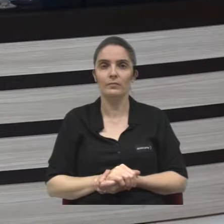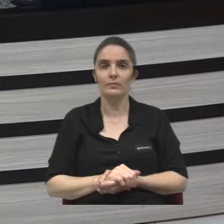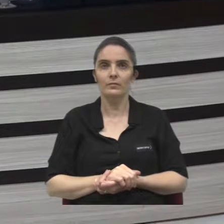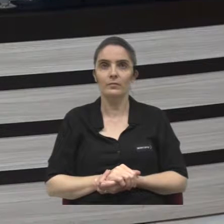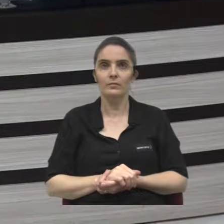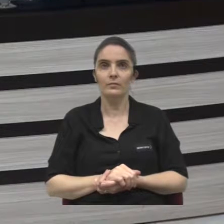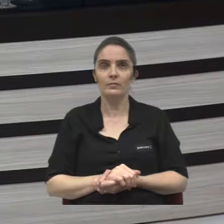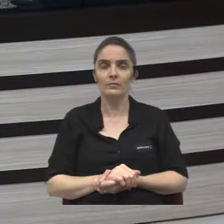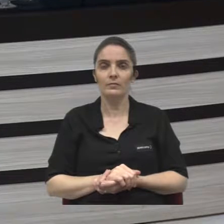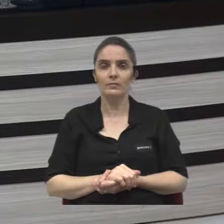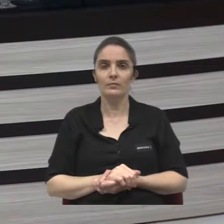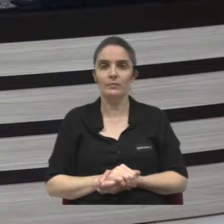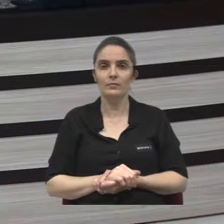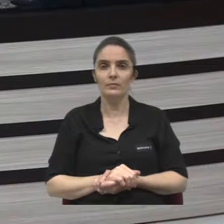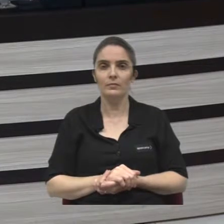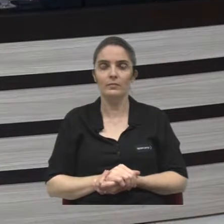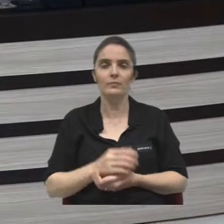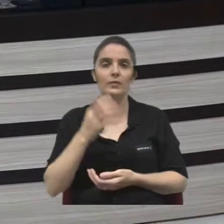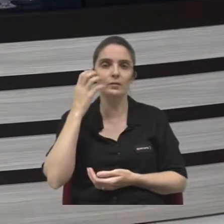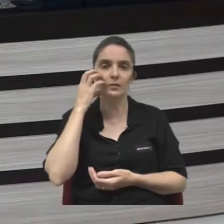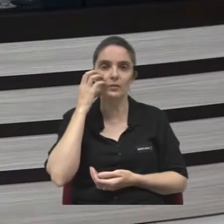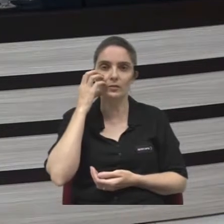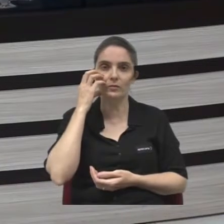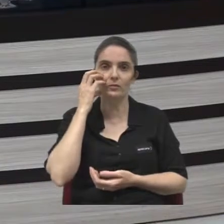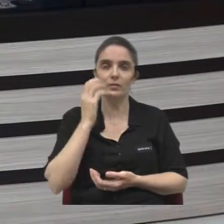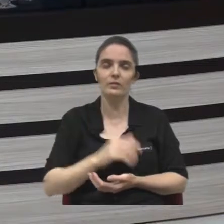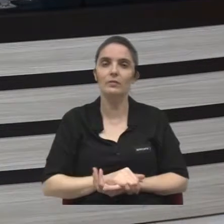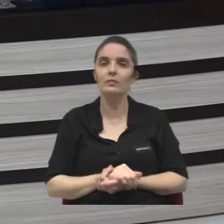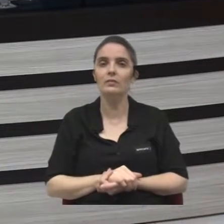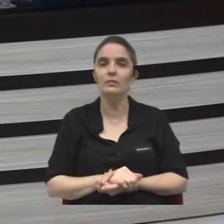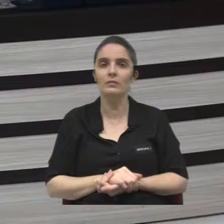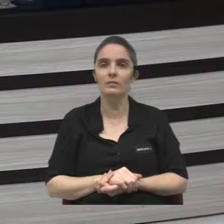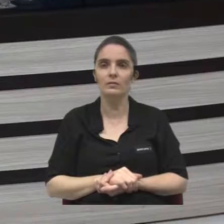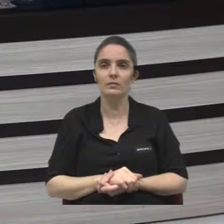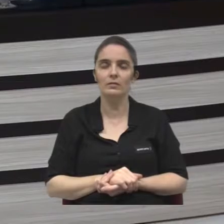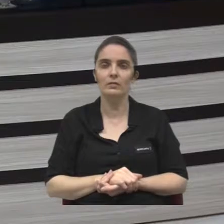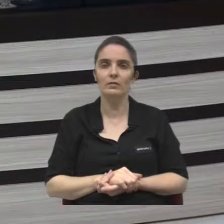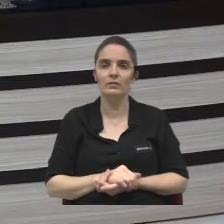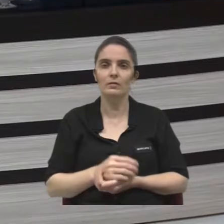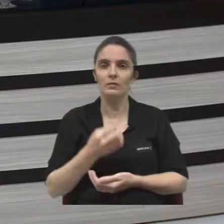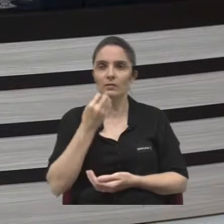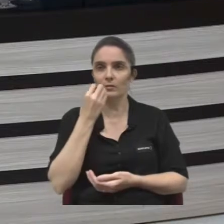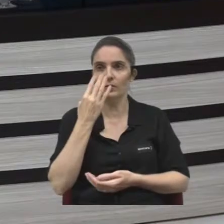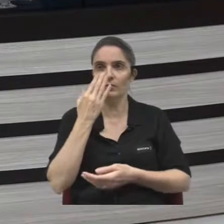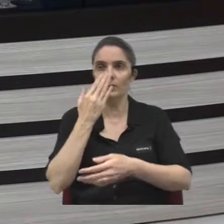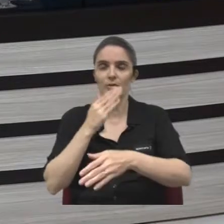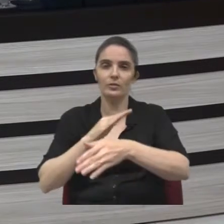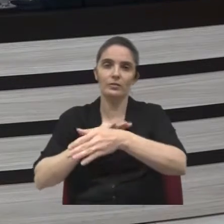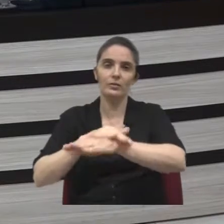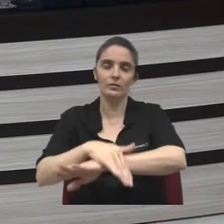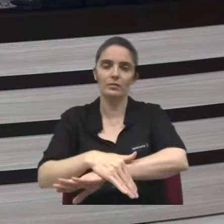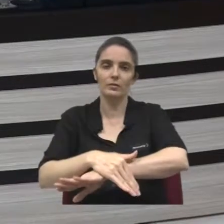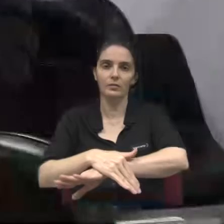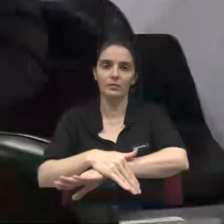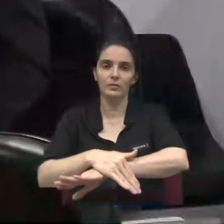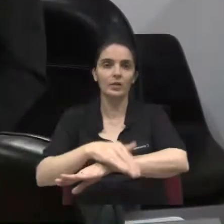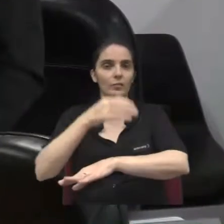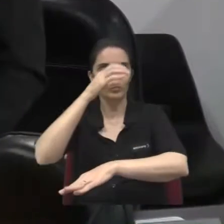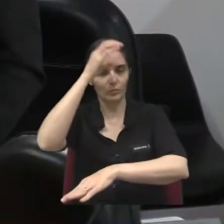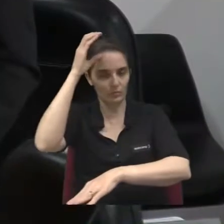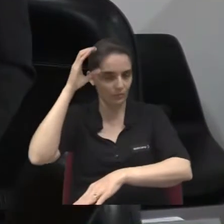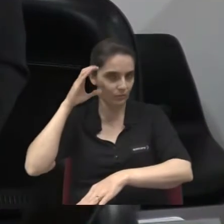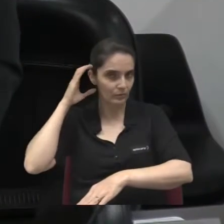Vereador Dr. Marcelo Rossi. Boa noite mais uma vez a todos. Vereadora doutora Carolina Pontes, só para